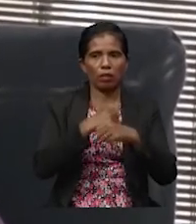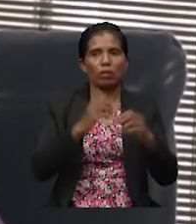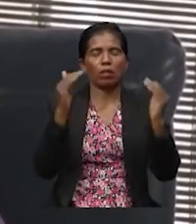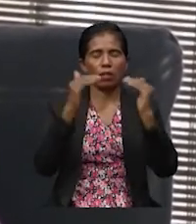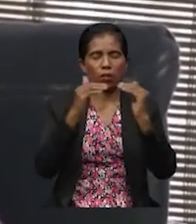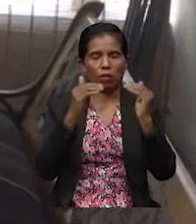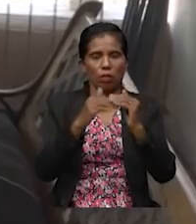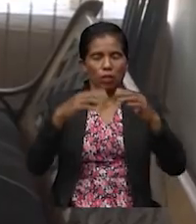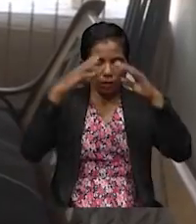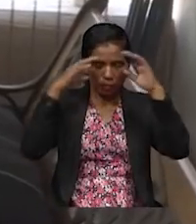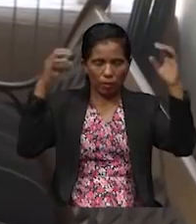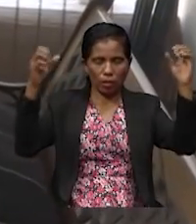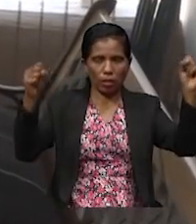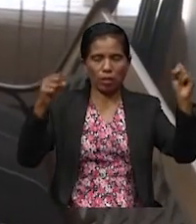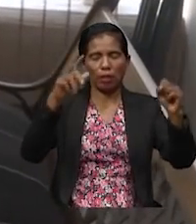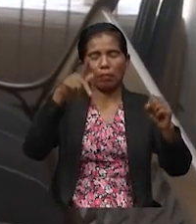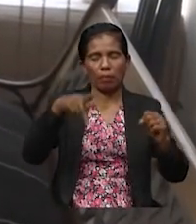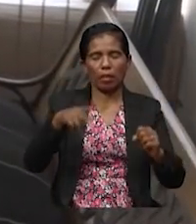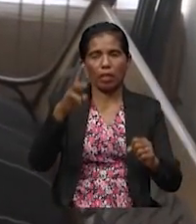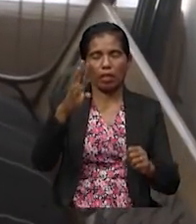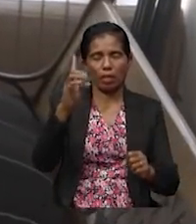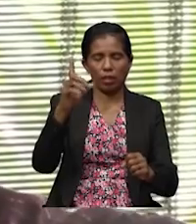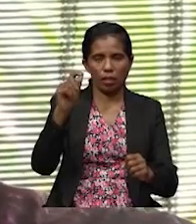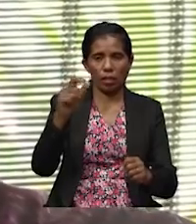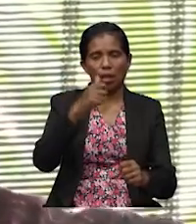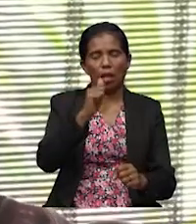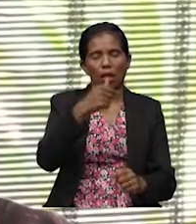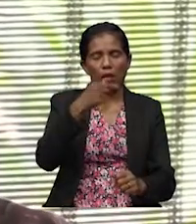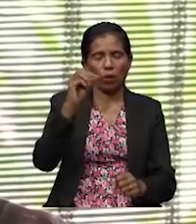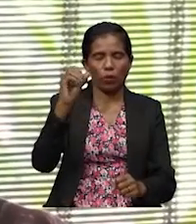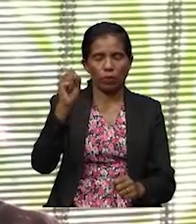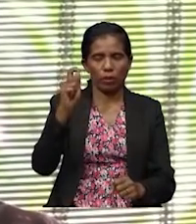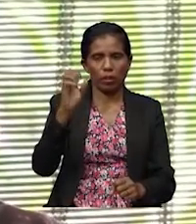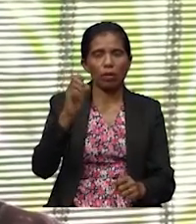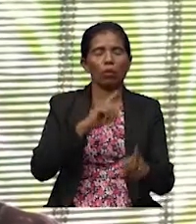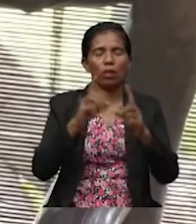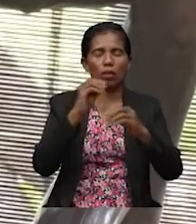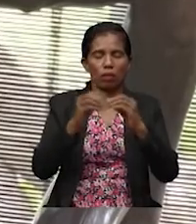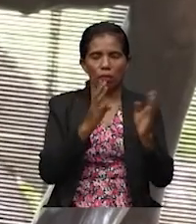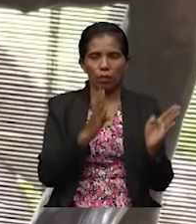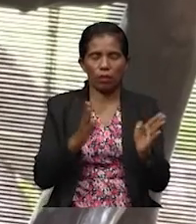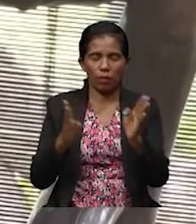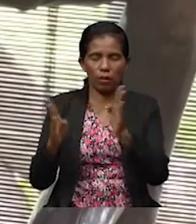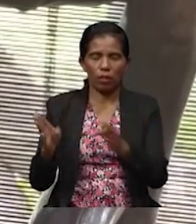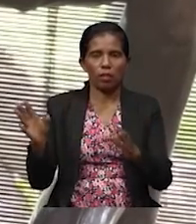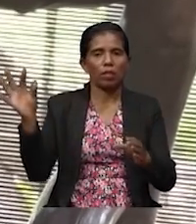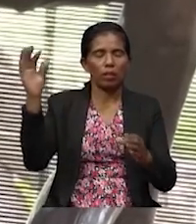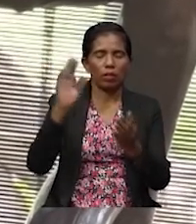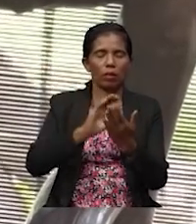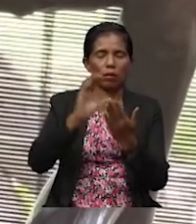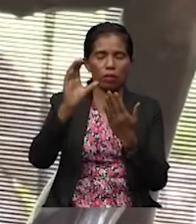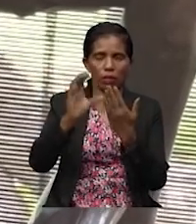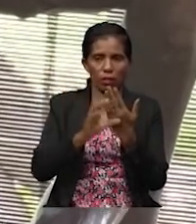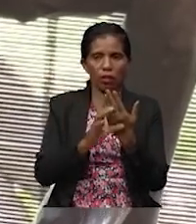encontro com o presidente PDRT, Agostinho Gomes, nebe colhemos conabá preparação horário campanha segunda